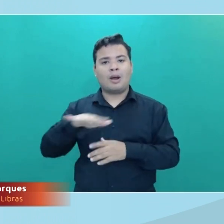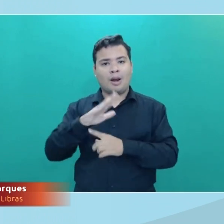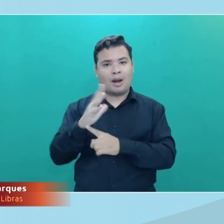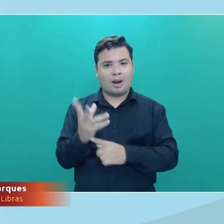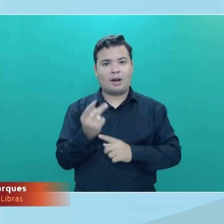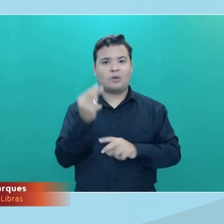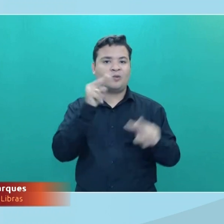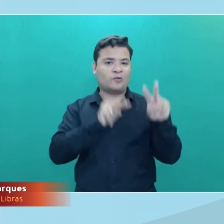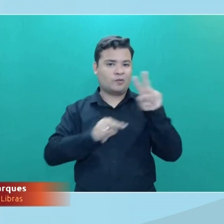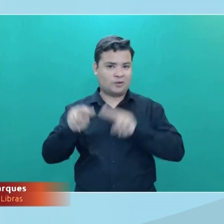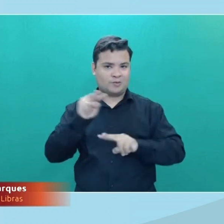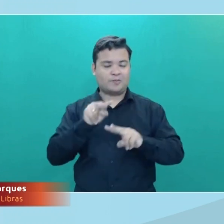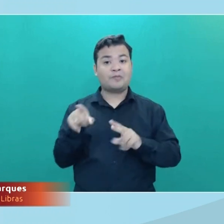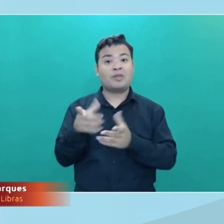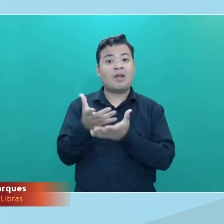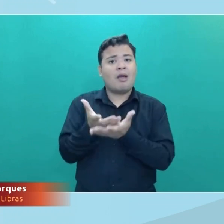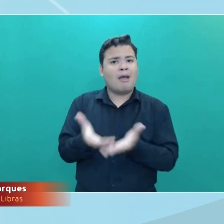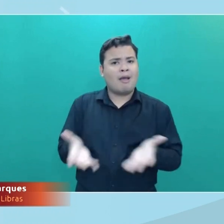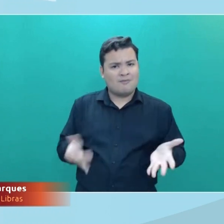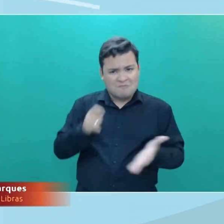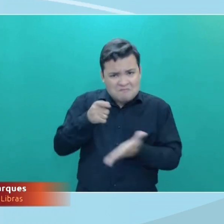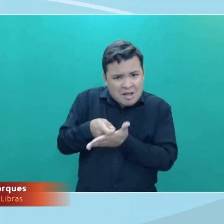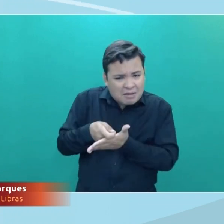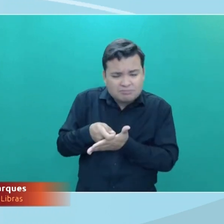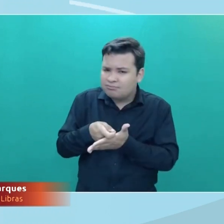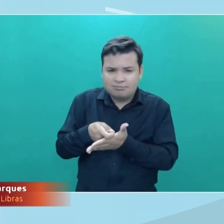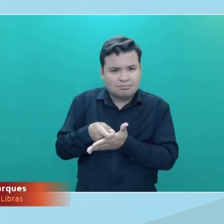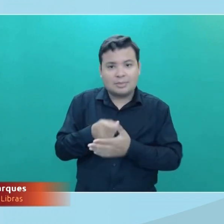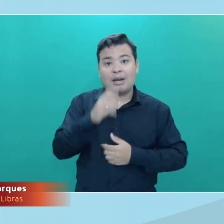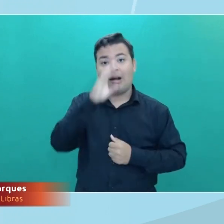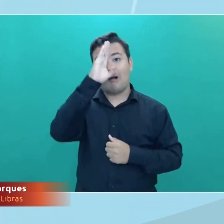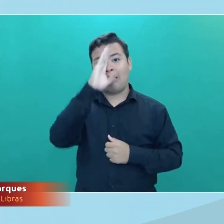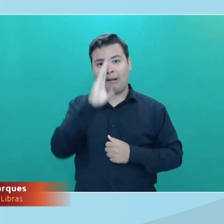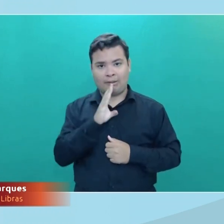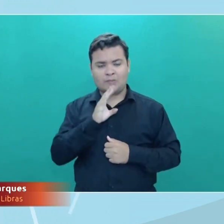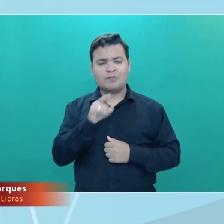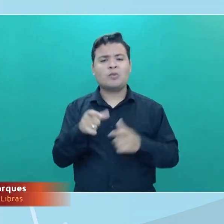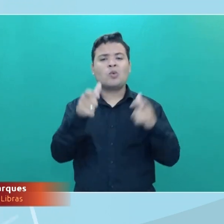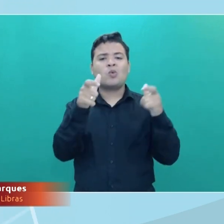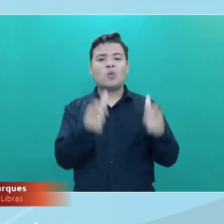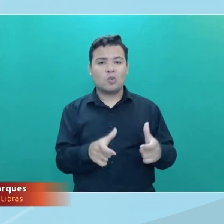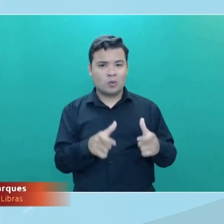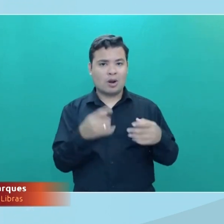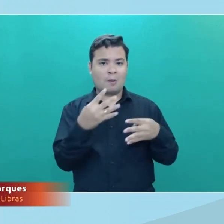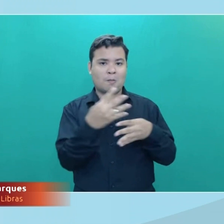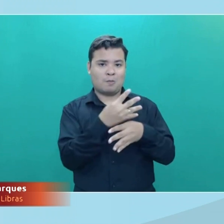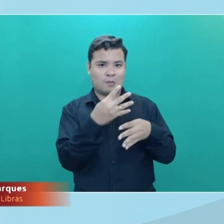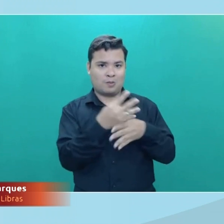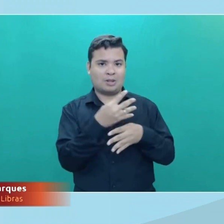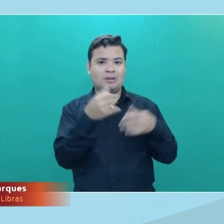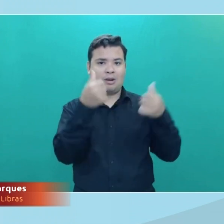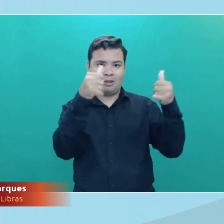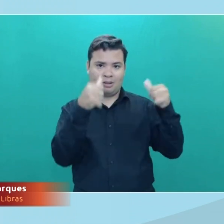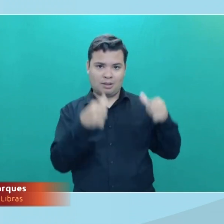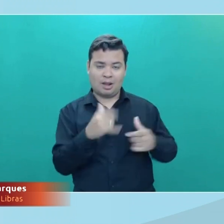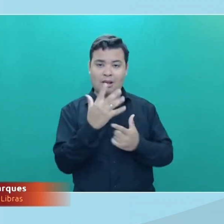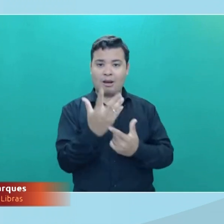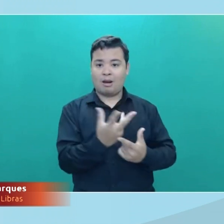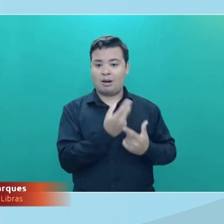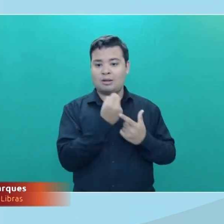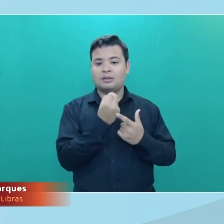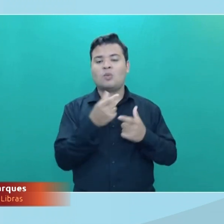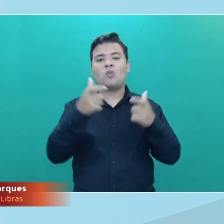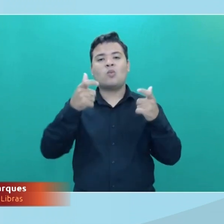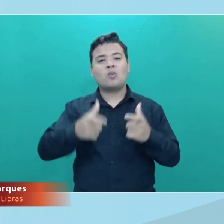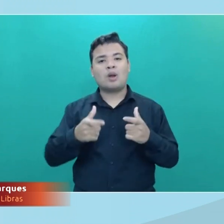O evento é gratuito e ocorre na Galeria de Artes do Basileu França, que fica na Avenida